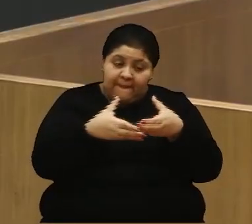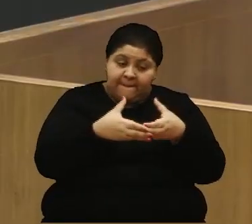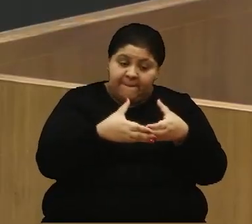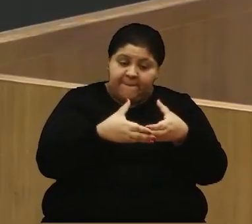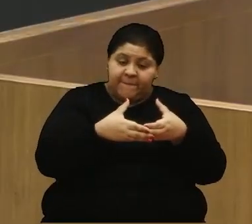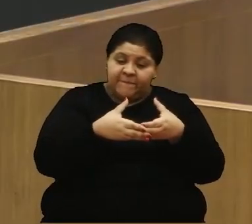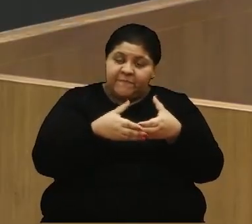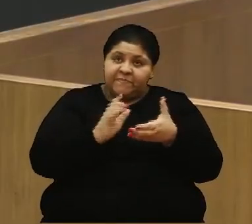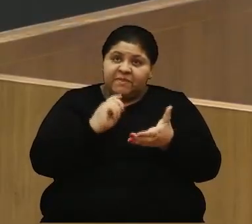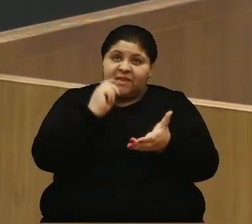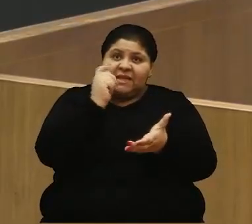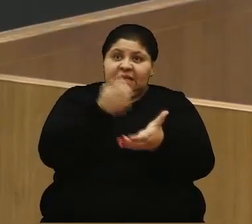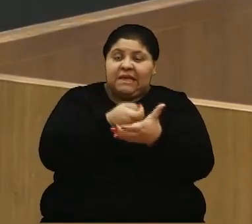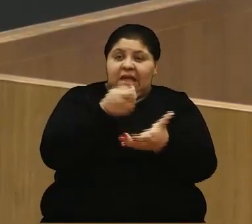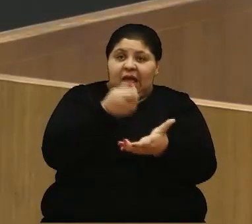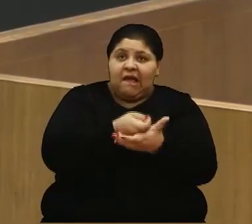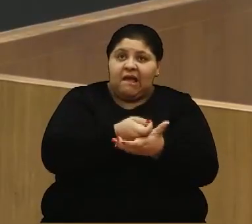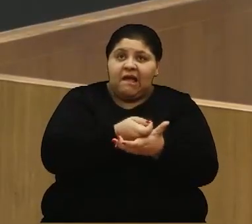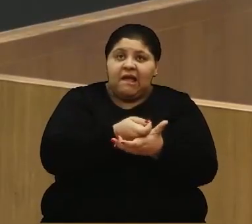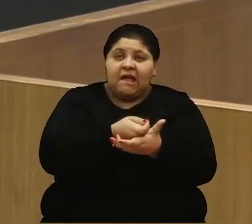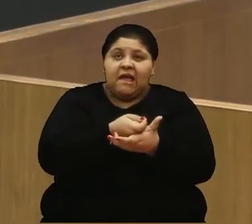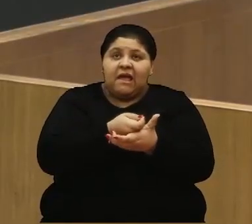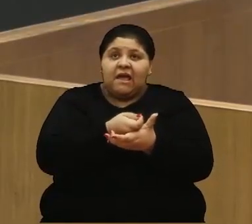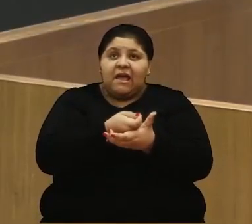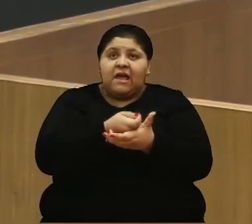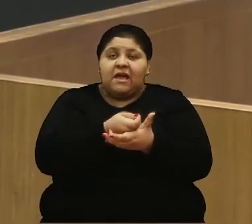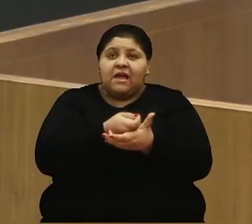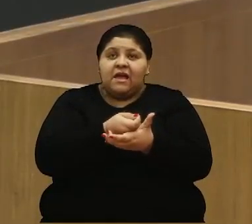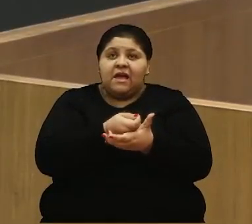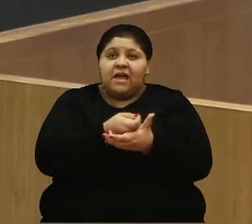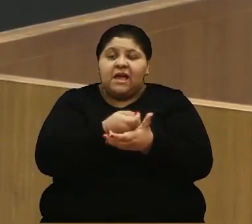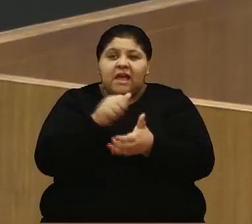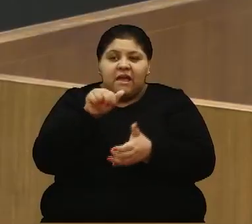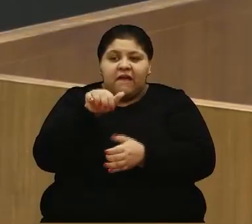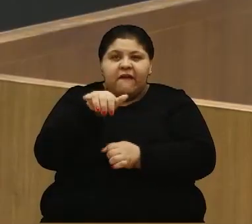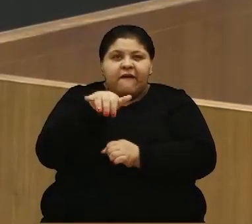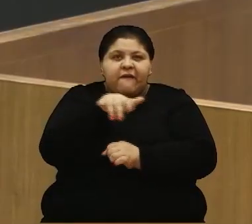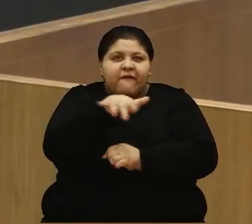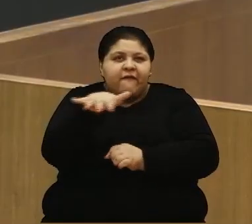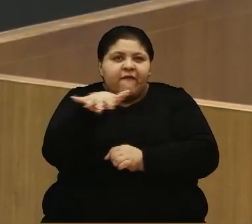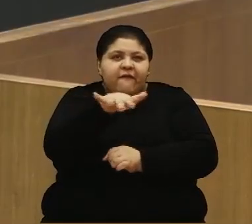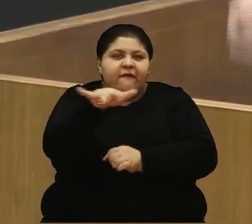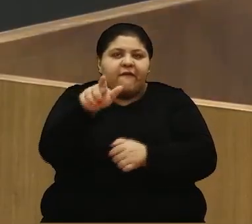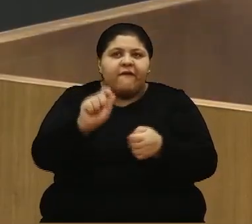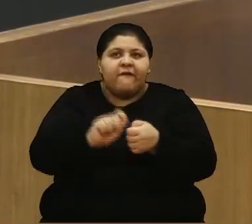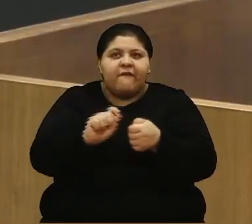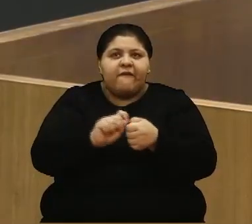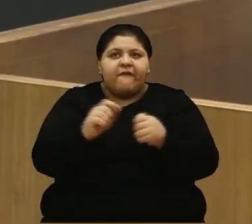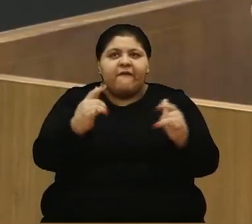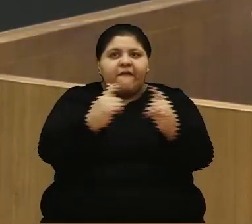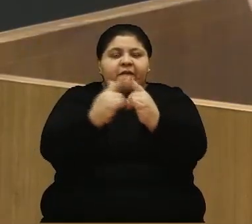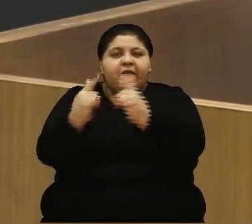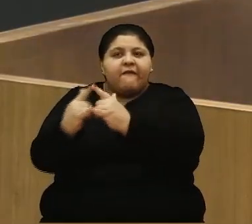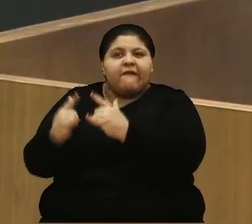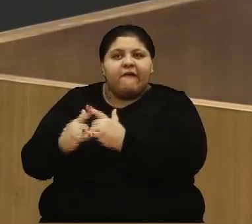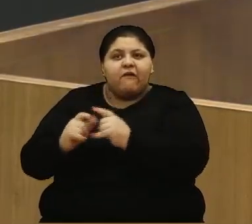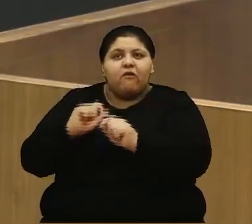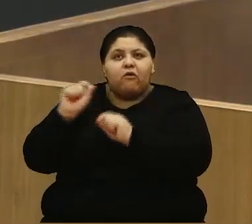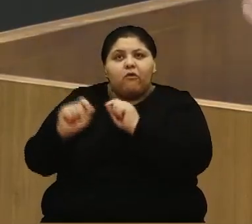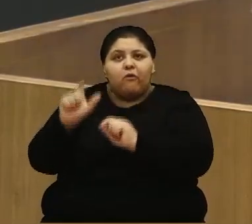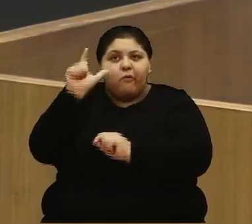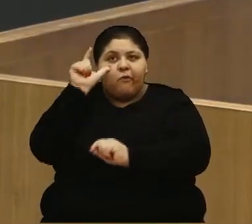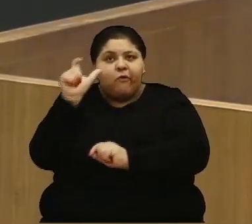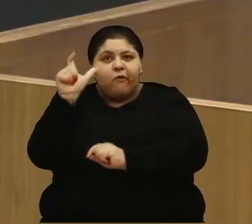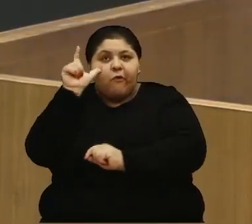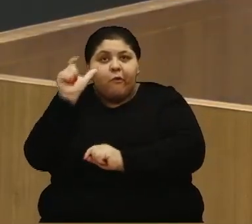tenta sequestrar, chantagear, fazer com que as instituições façam aquilo que é interessante